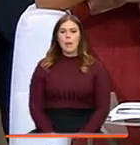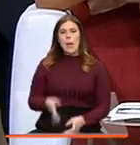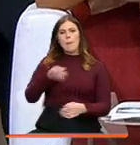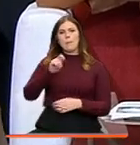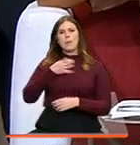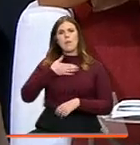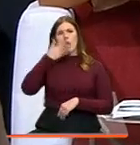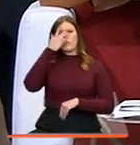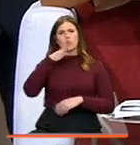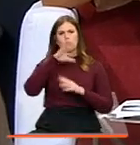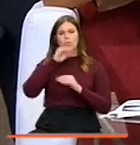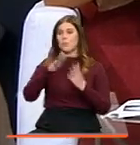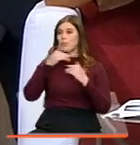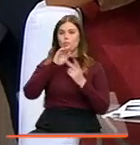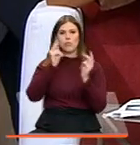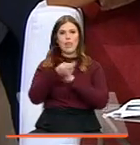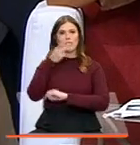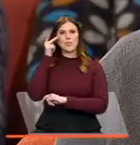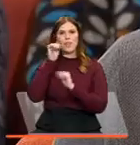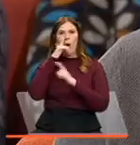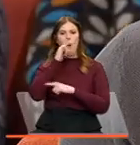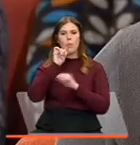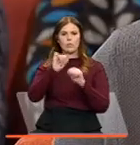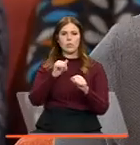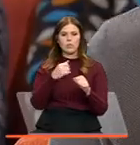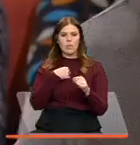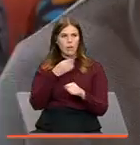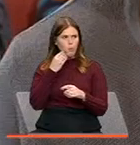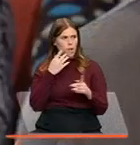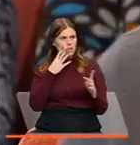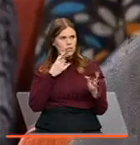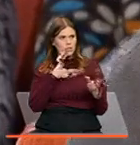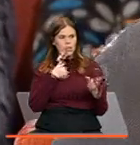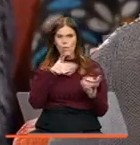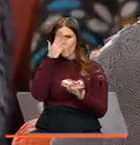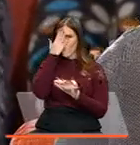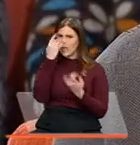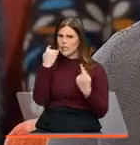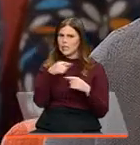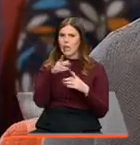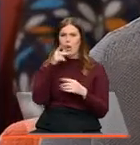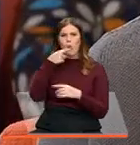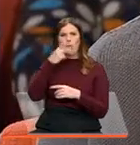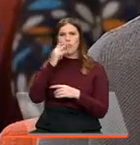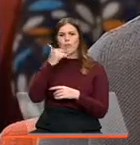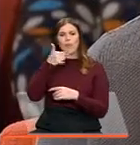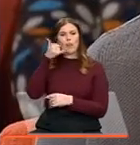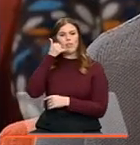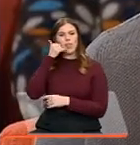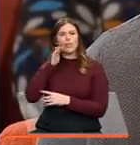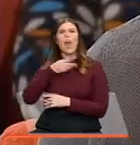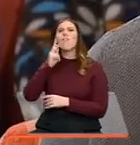Pedro, talvez não saibas, mas tu mudaste a vida deste homem. Não, como assim? Vamos, eu acho que já temos o Vítor ao telefone.